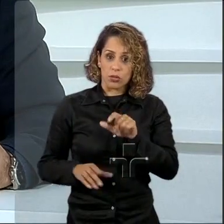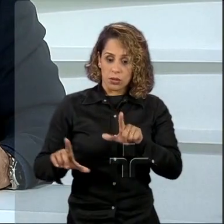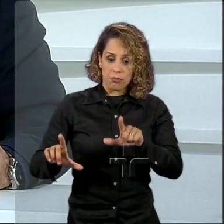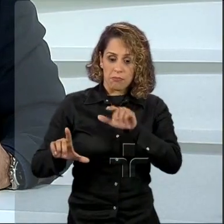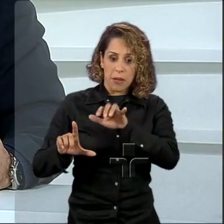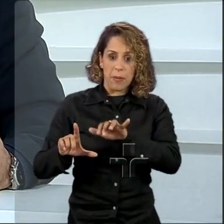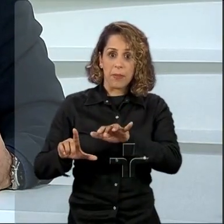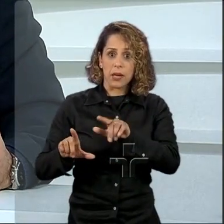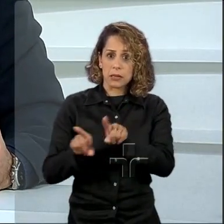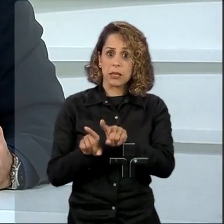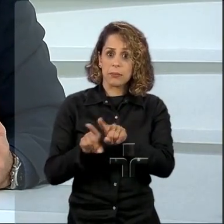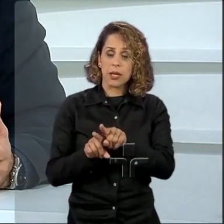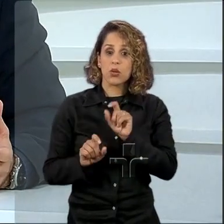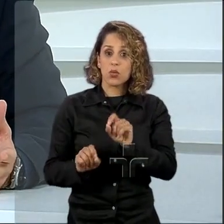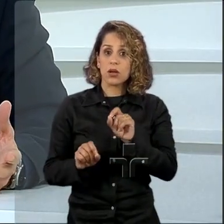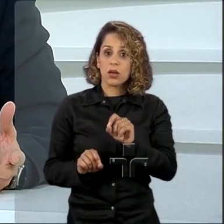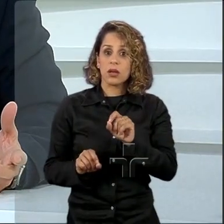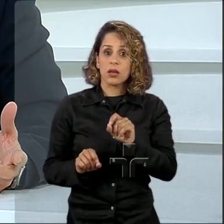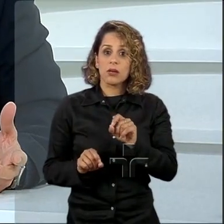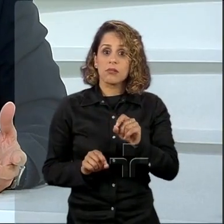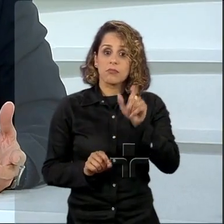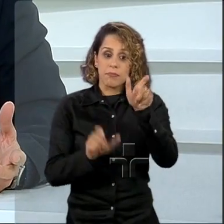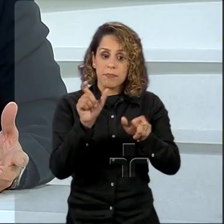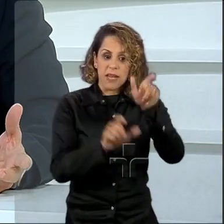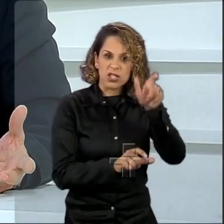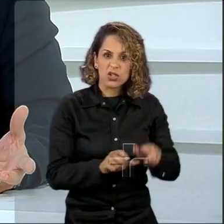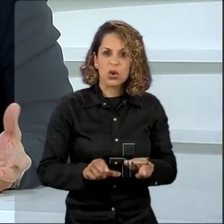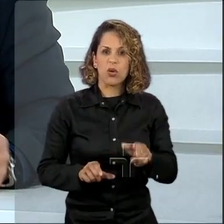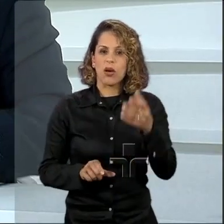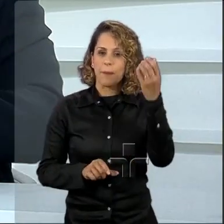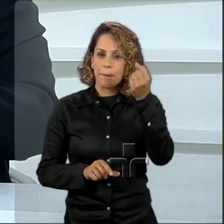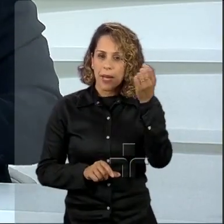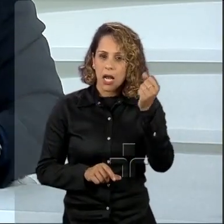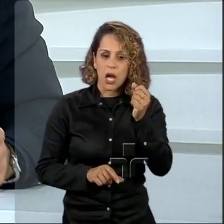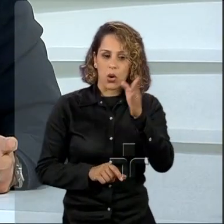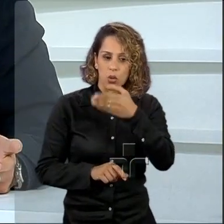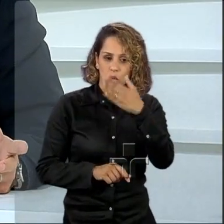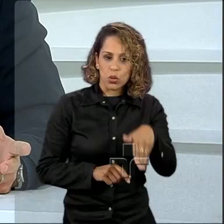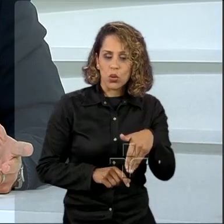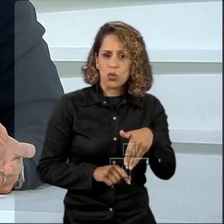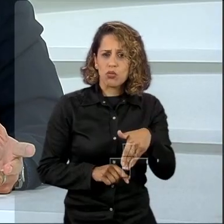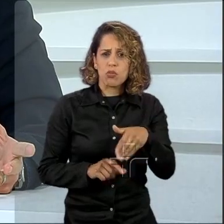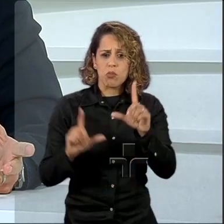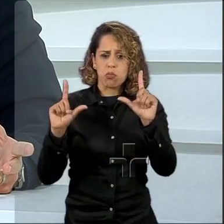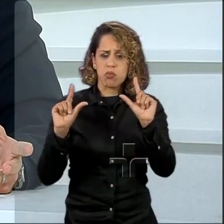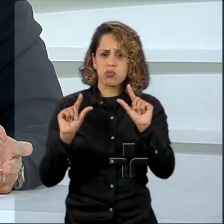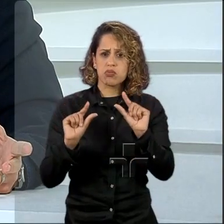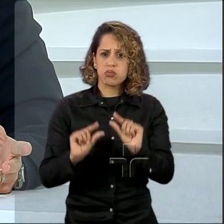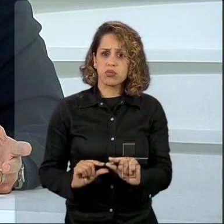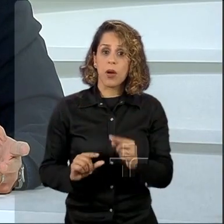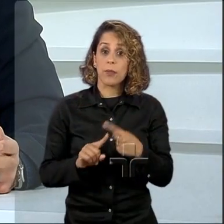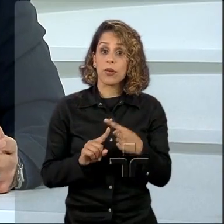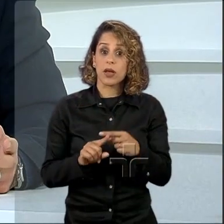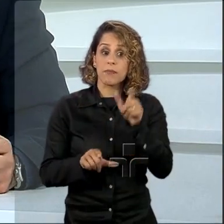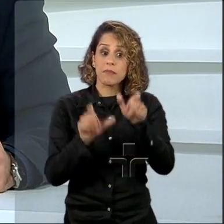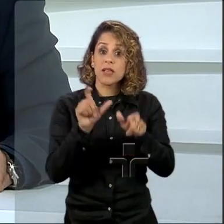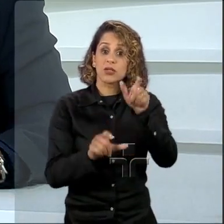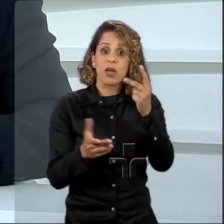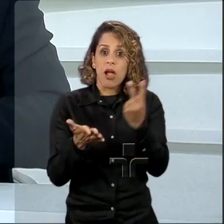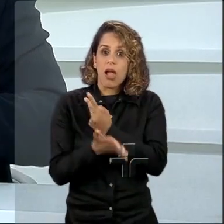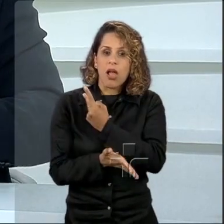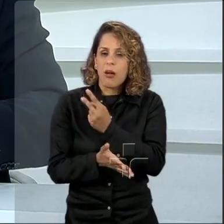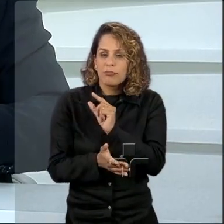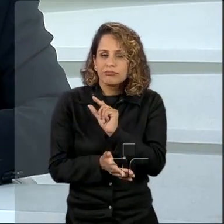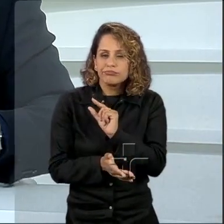despencar o número de votos nulos e brancos, né? Porque, afinal de contas, o eleitor erra muito menos na hora de votar. Você já não tem mais